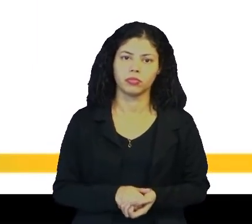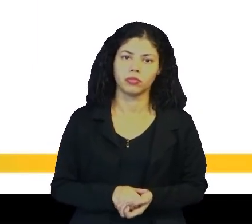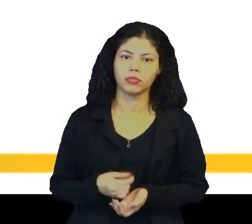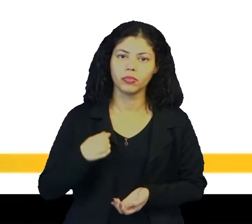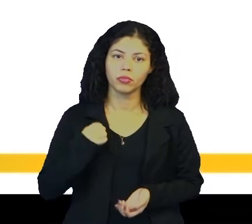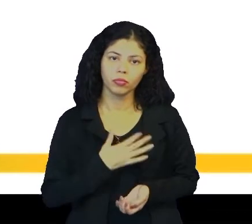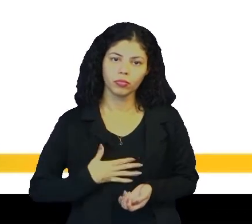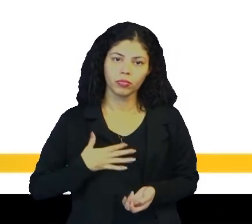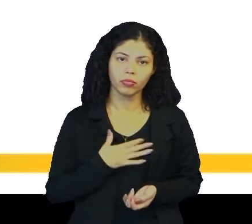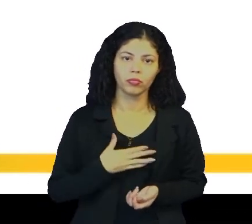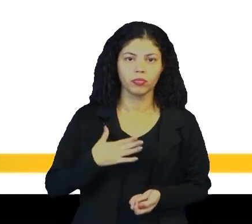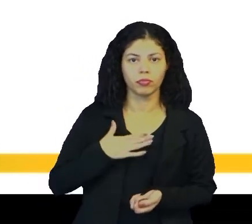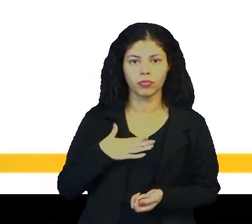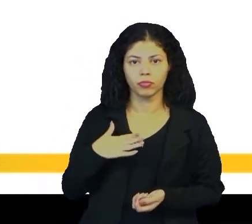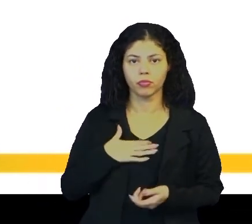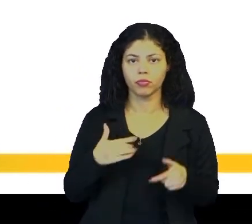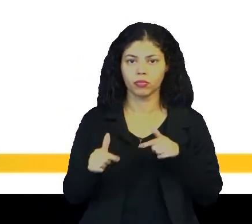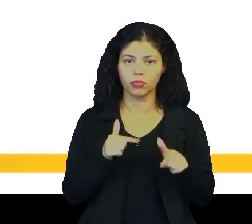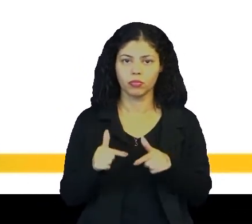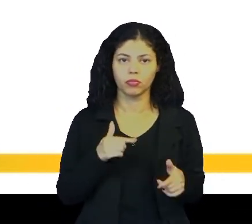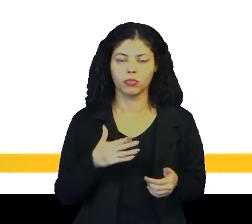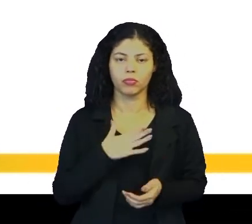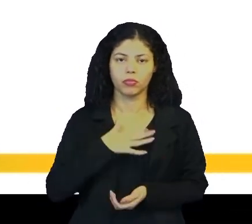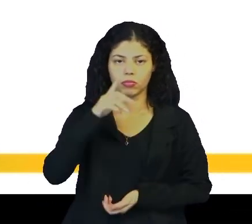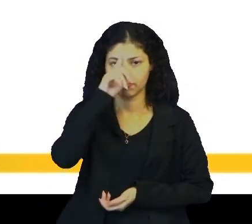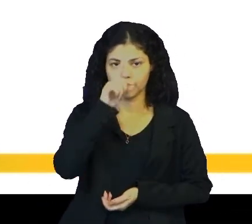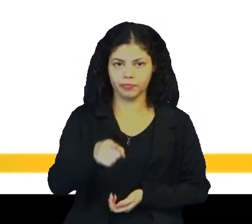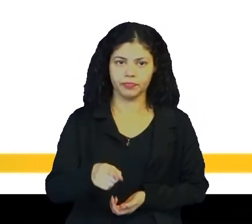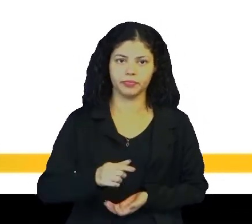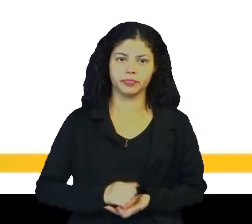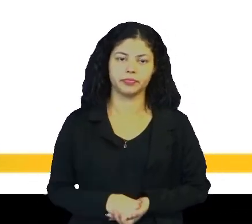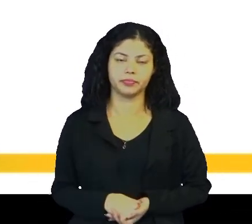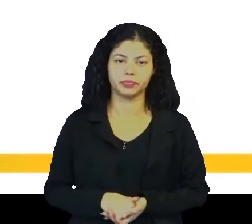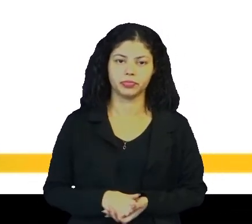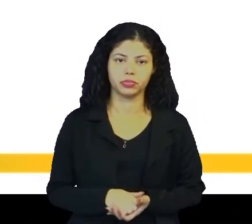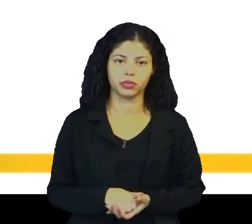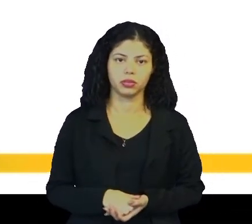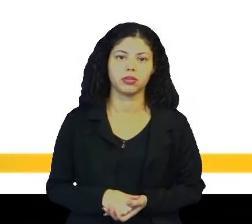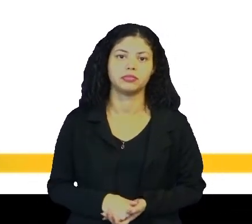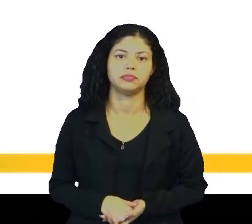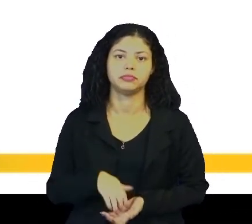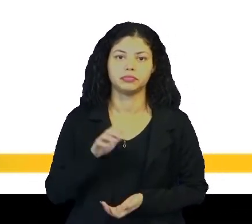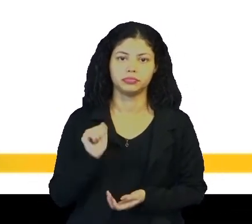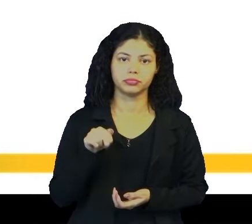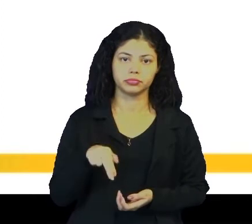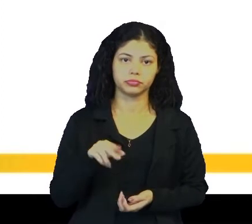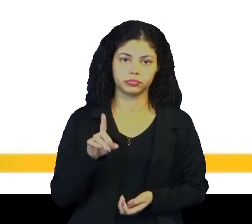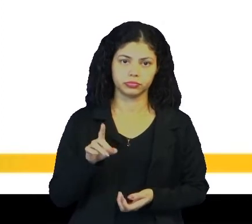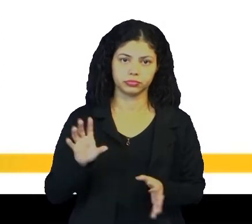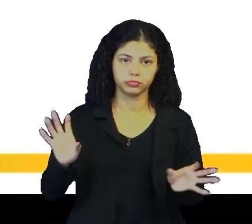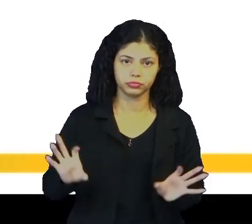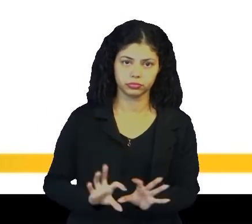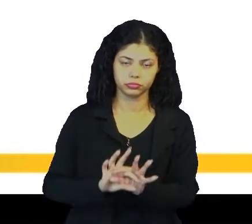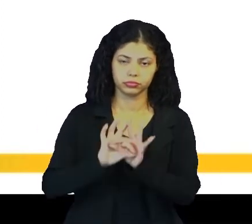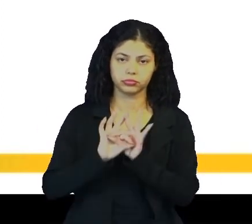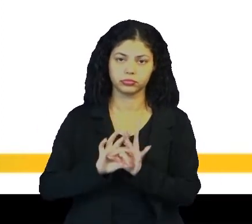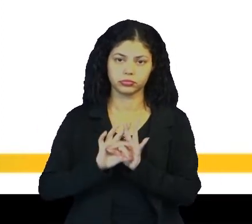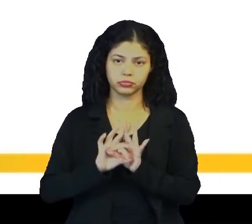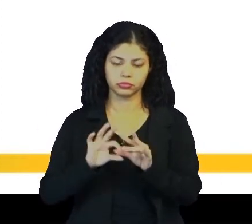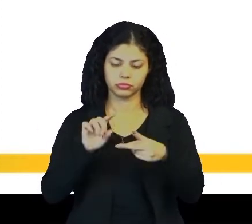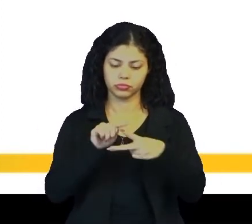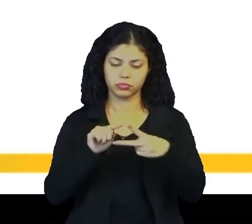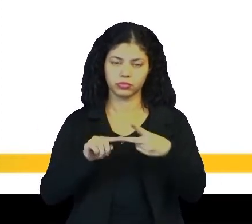boss. Eu gosto do meu emprego e do meu chefe. Aquele and ali, ele está ligando os